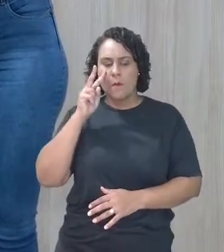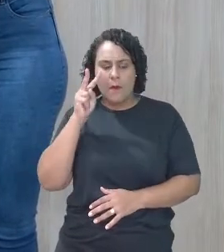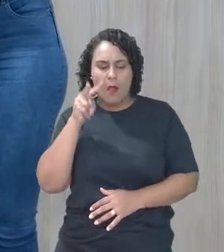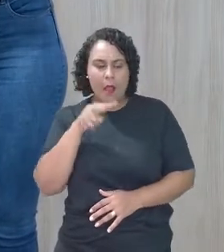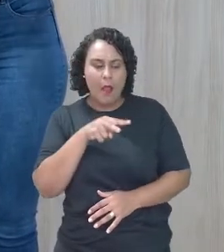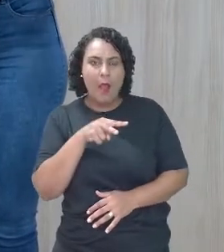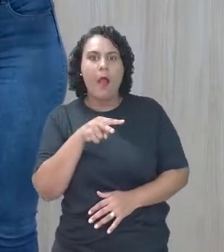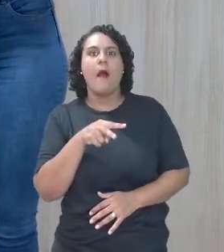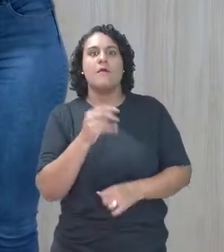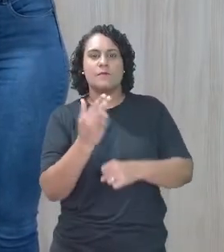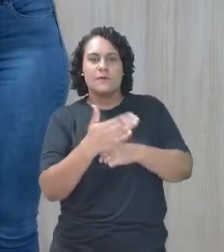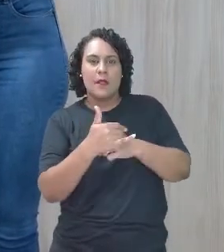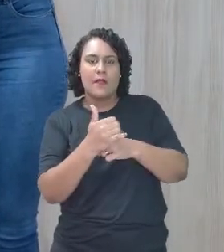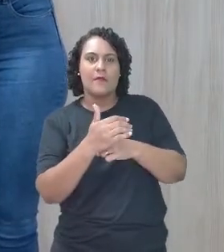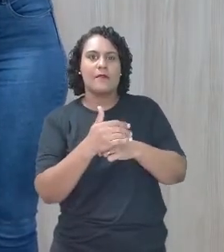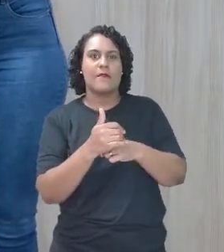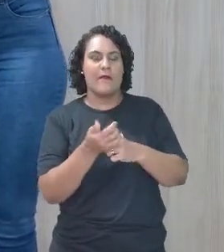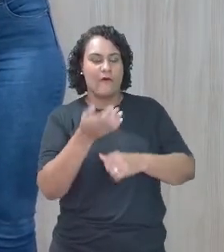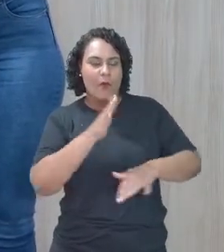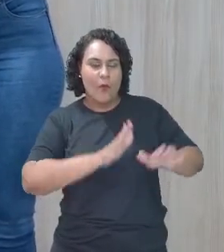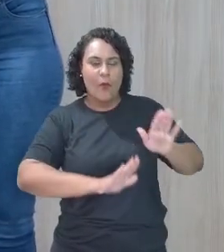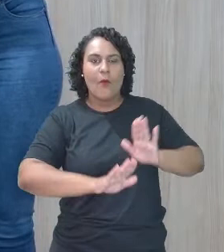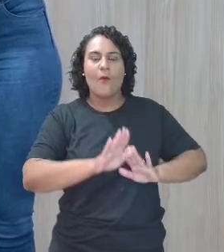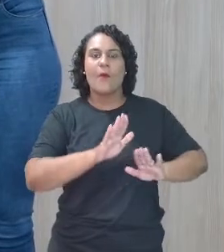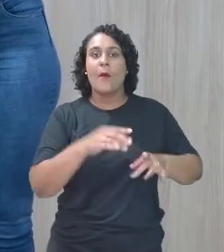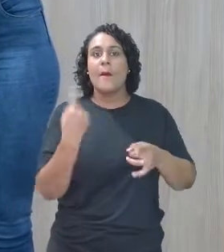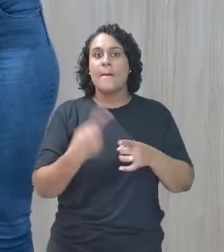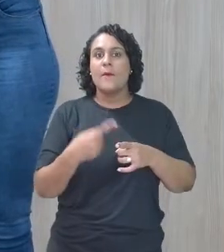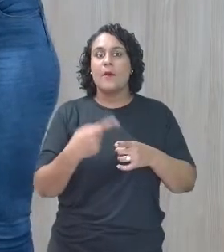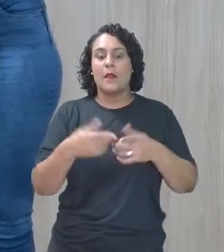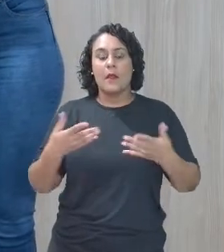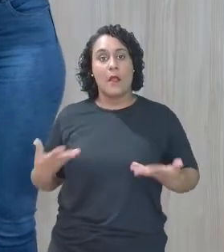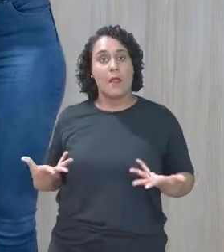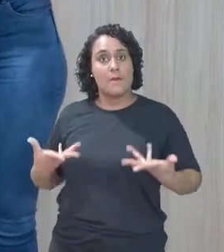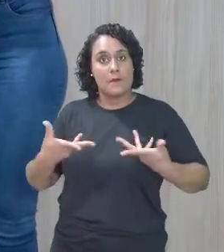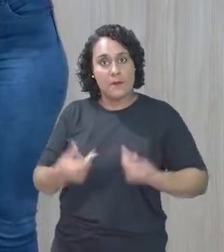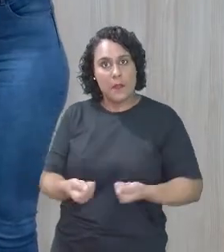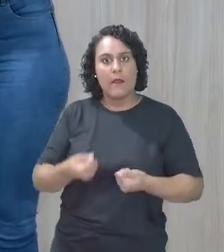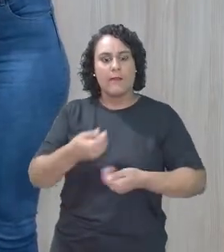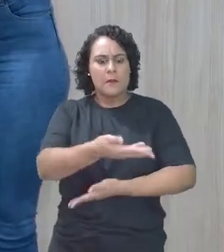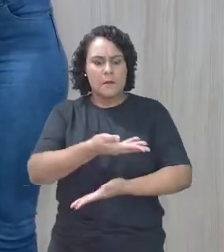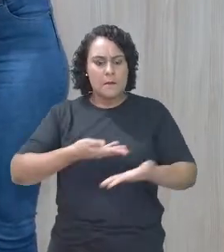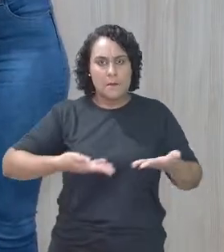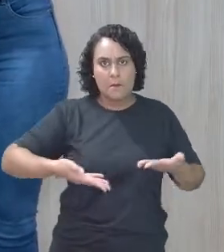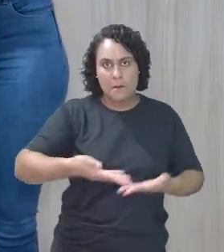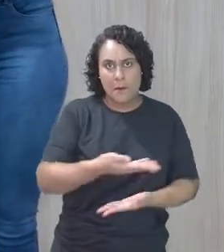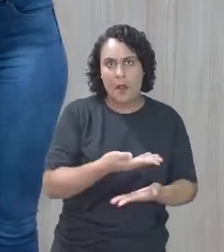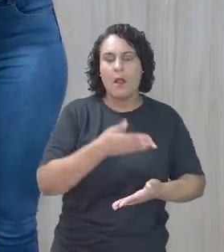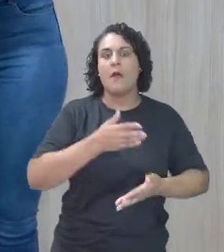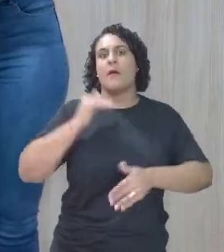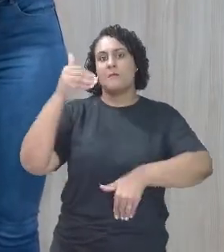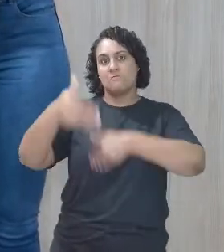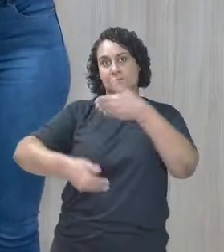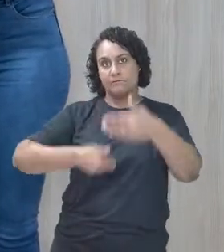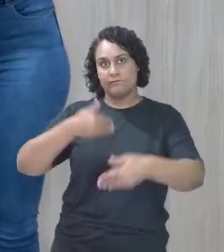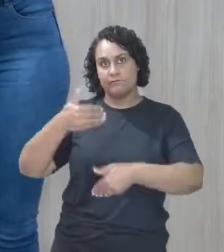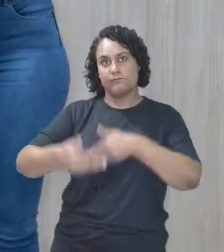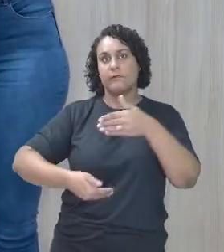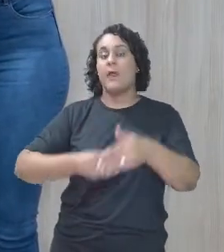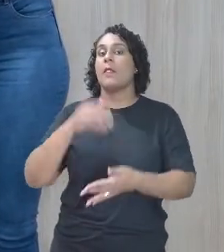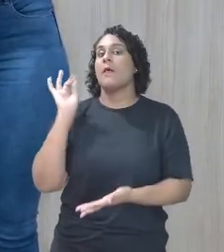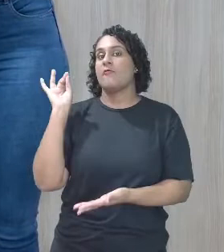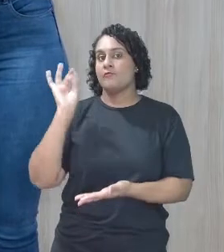olhar muito cuidadoso, para que essas habilidades relacionadas à interação, relacionadas à participação, elas